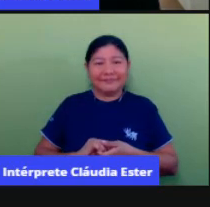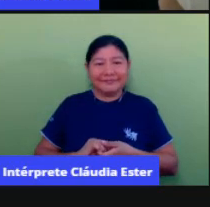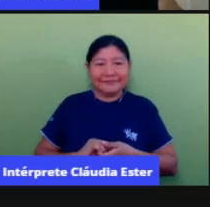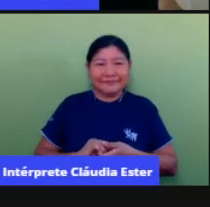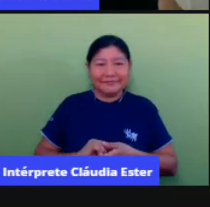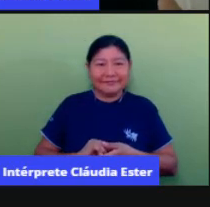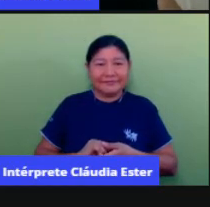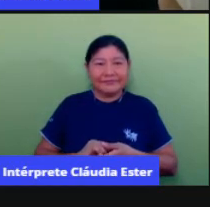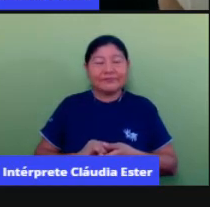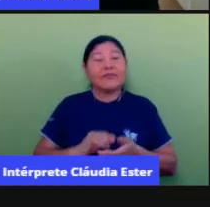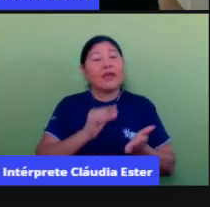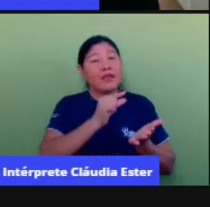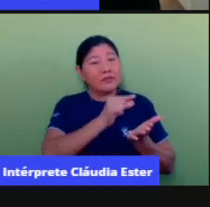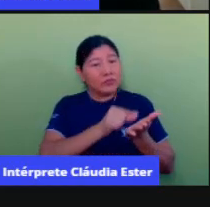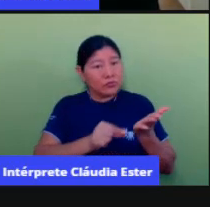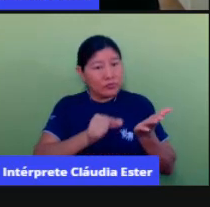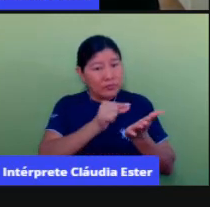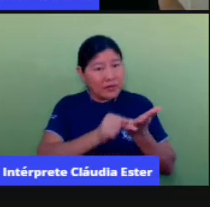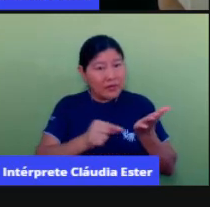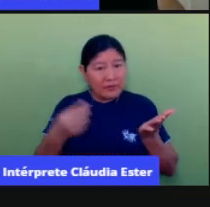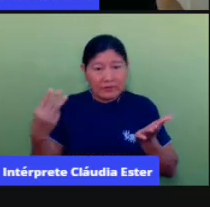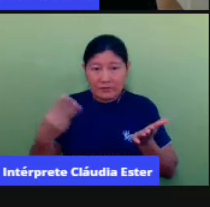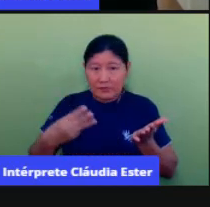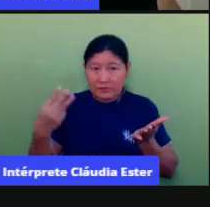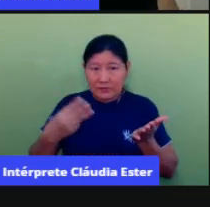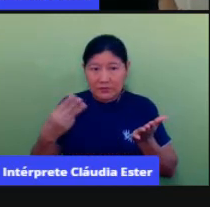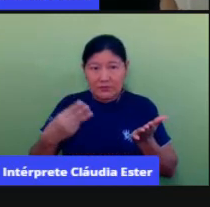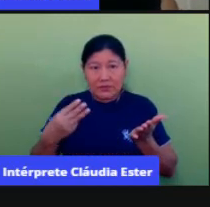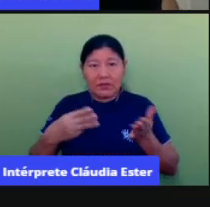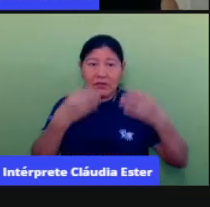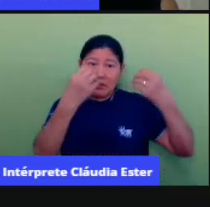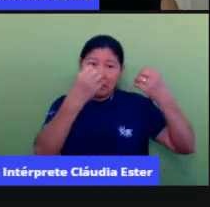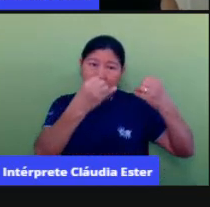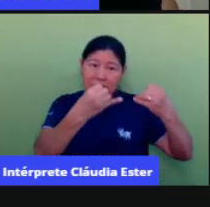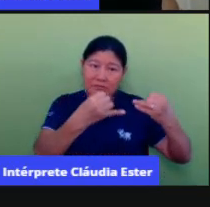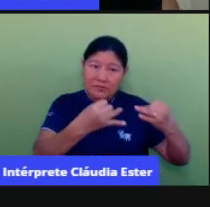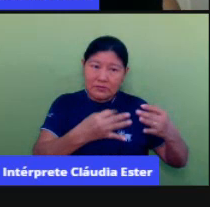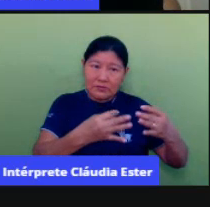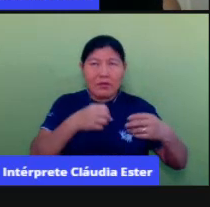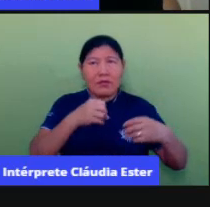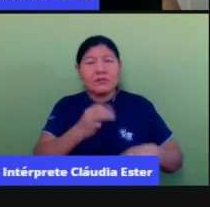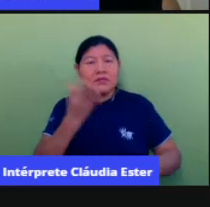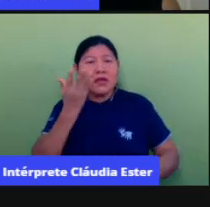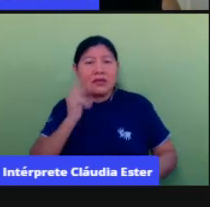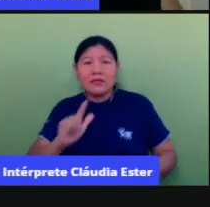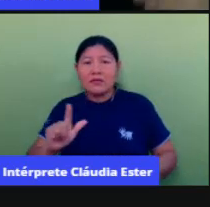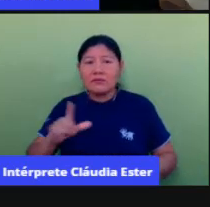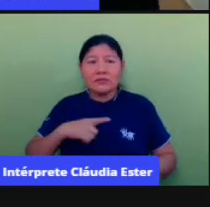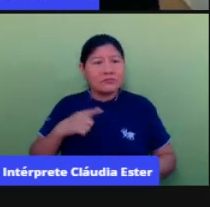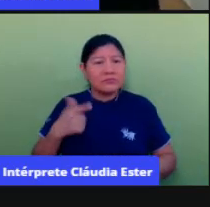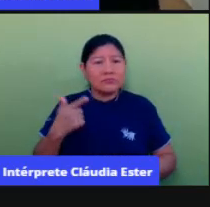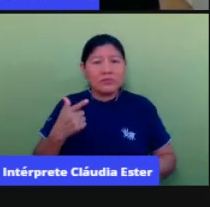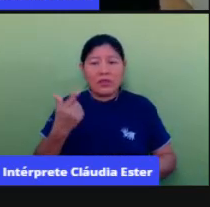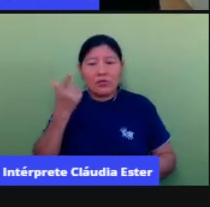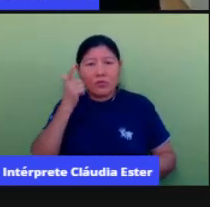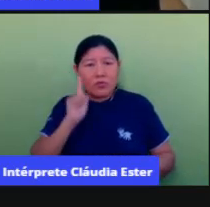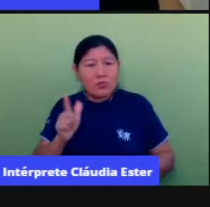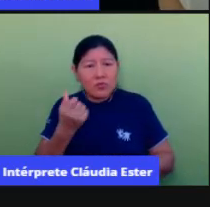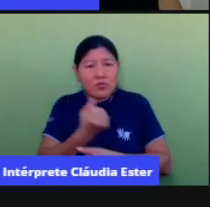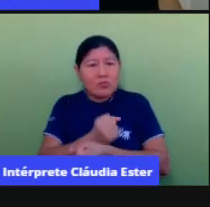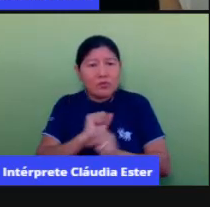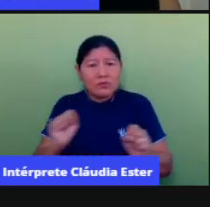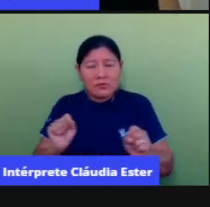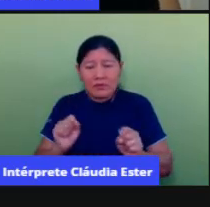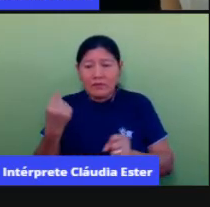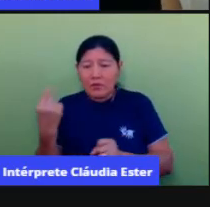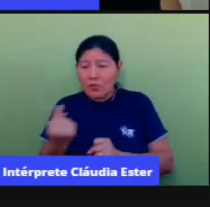Ok. A gente tem no parágrafo 3º que a Maiara falou, então, bom, se essa criança pequena não tem essa autonomia, é o que a Maiara disse, a gente